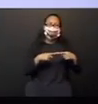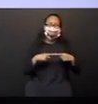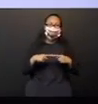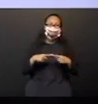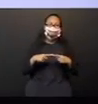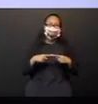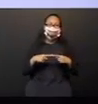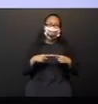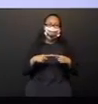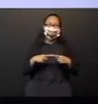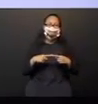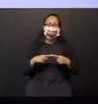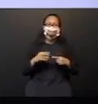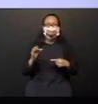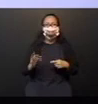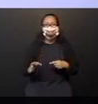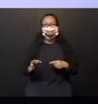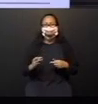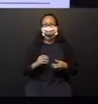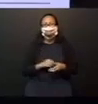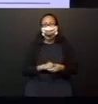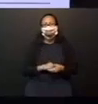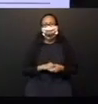plural, tá certo?